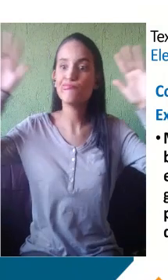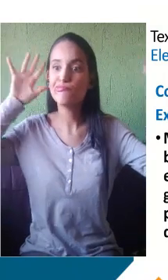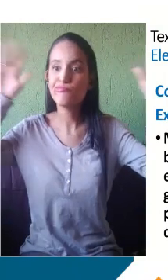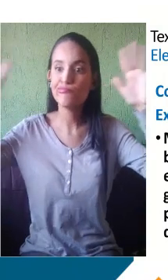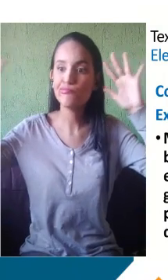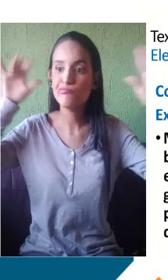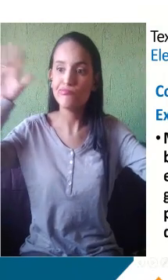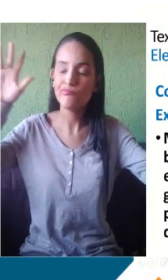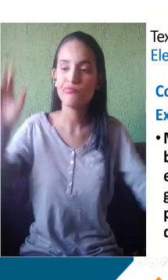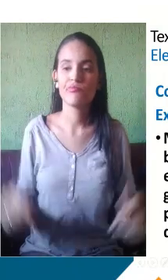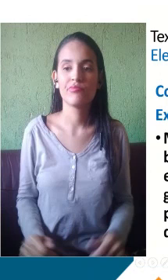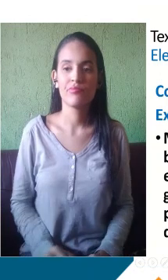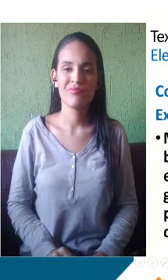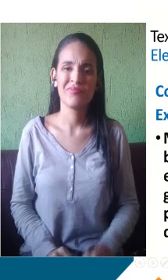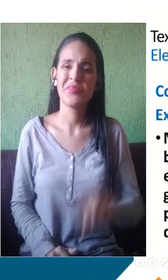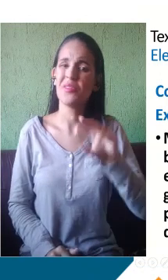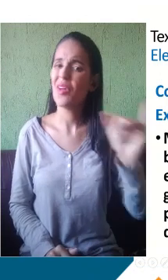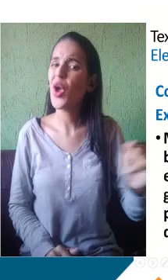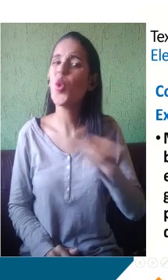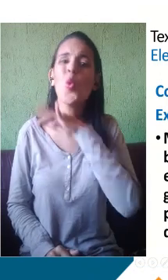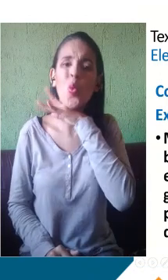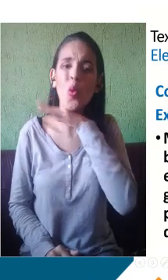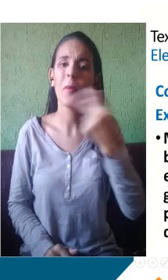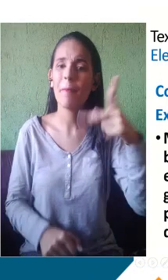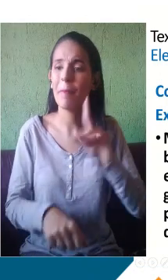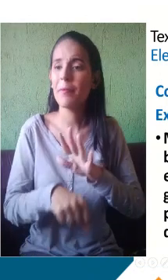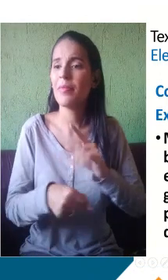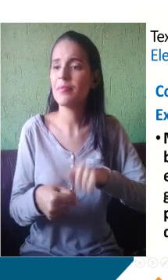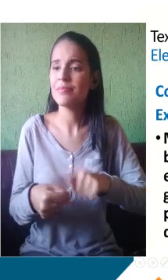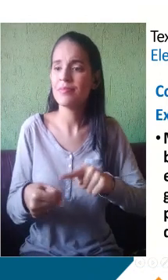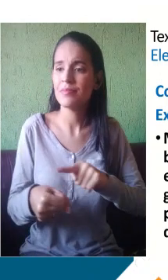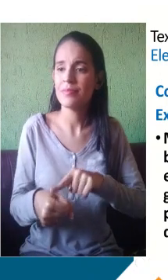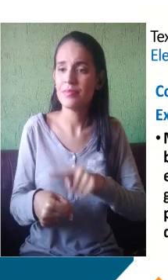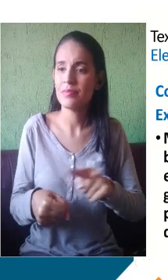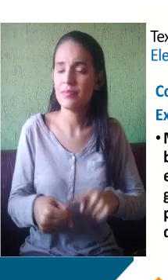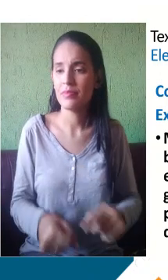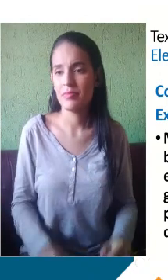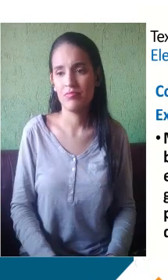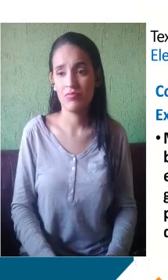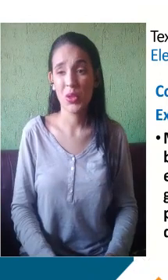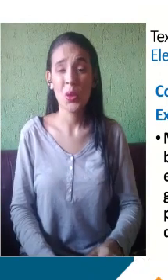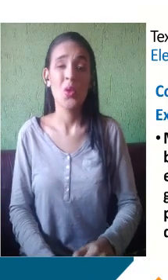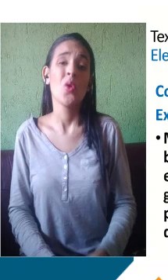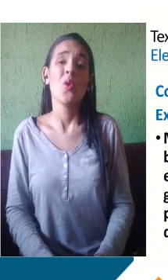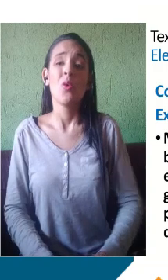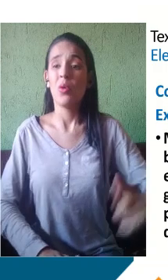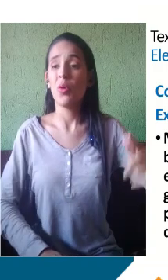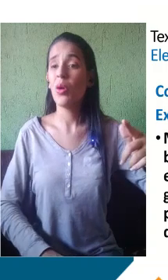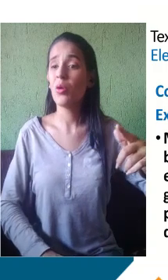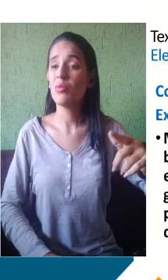carioca. Primeiro vamos partir daquilo que a gente já conhece, né? Tese e argumento. Depois a gente vai tentar identificar a